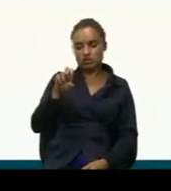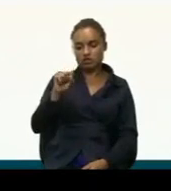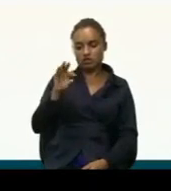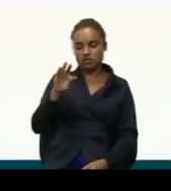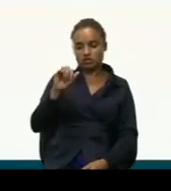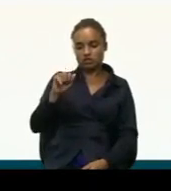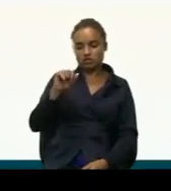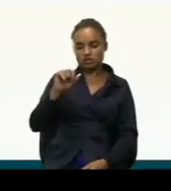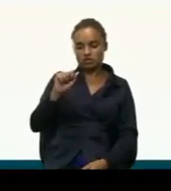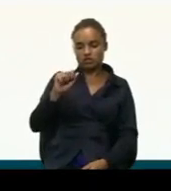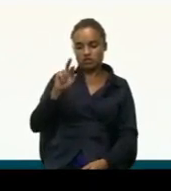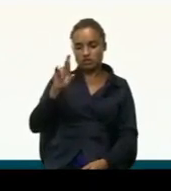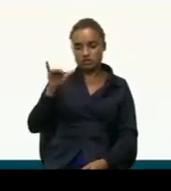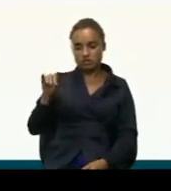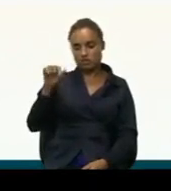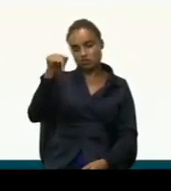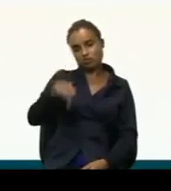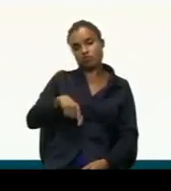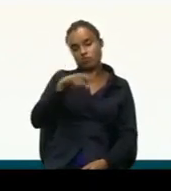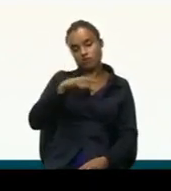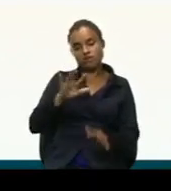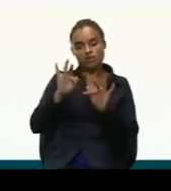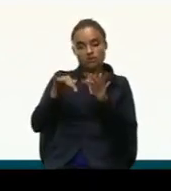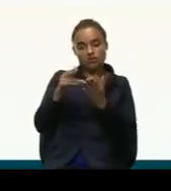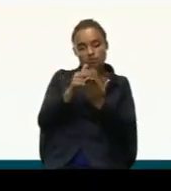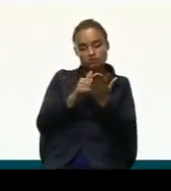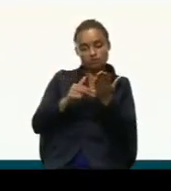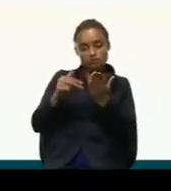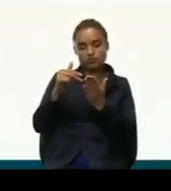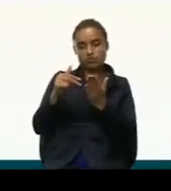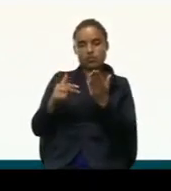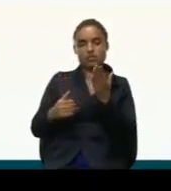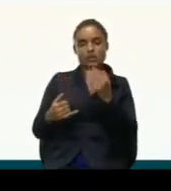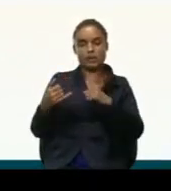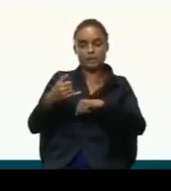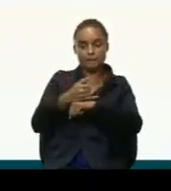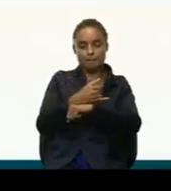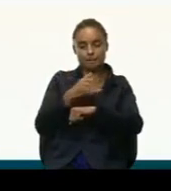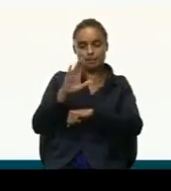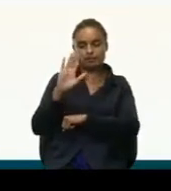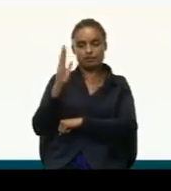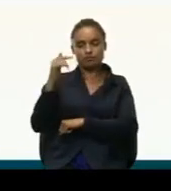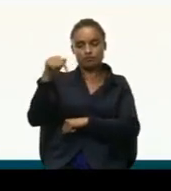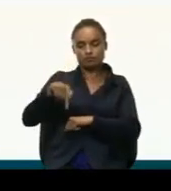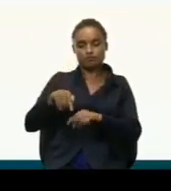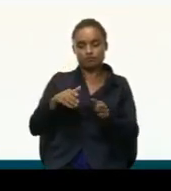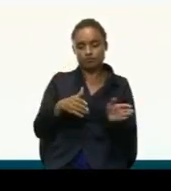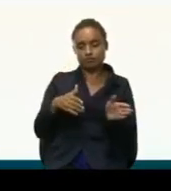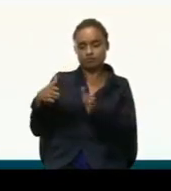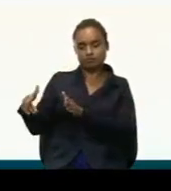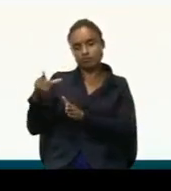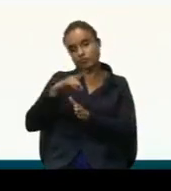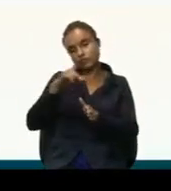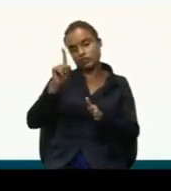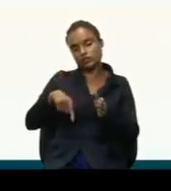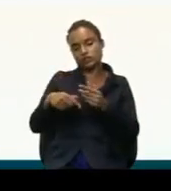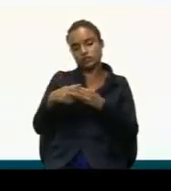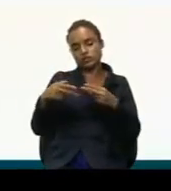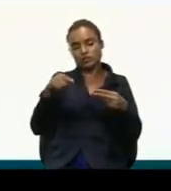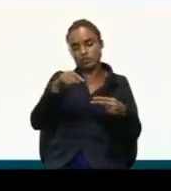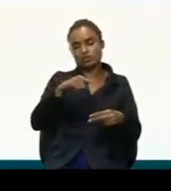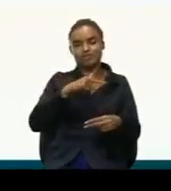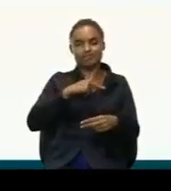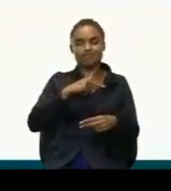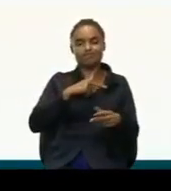refeitório. E no final a gente pinta esses madeirites para não ficar aquela coisa feia, né? Que até desagrada o